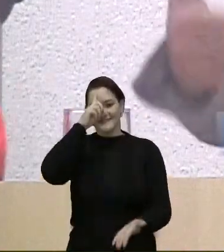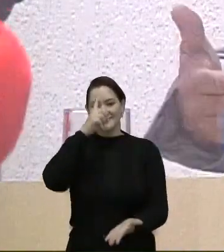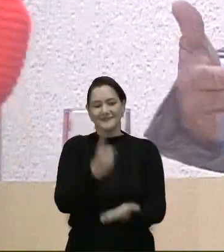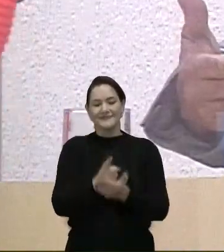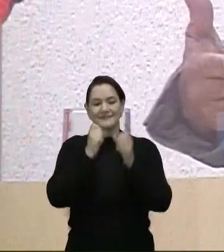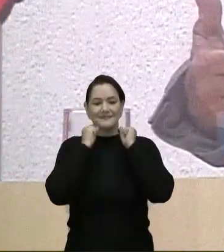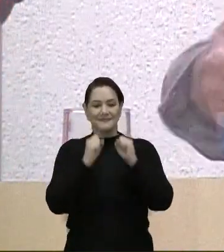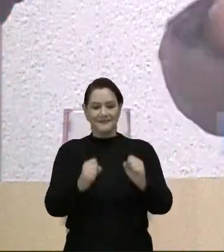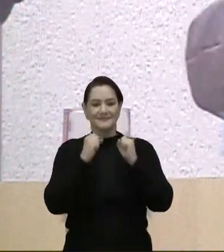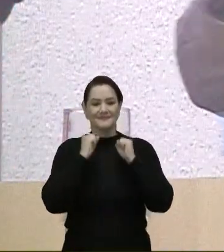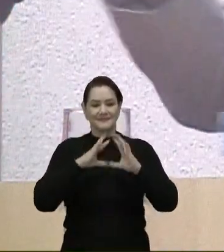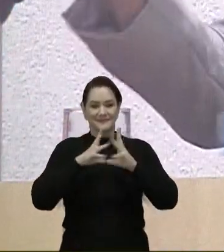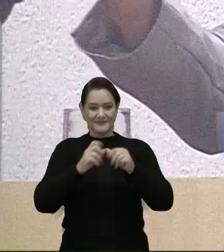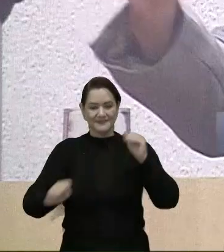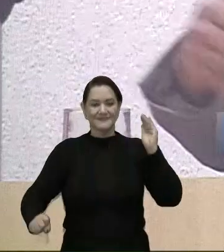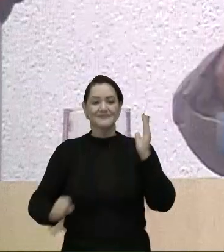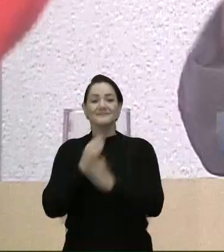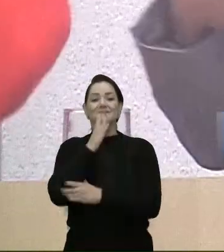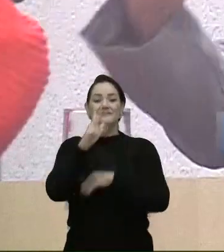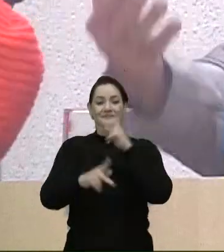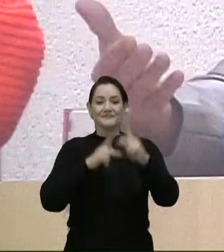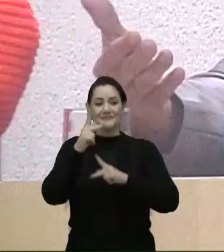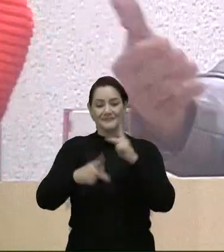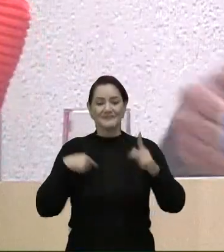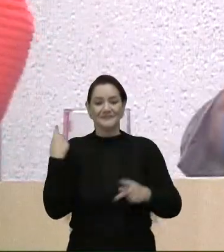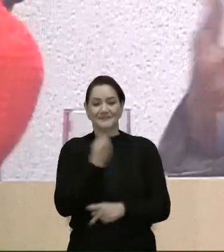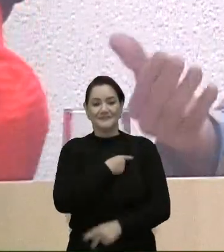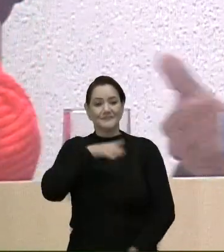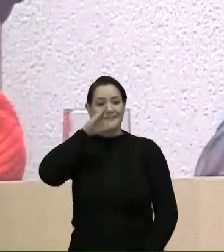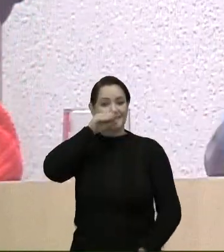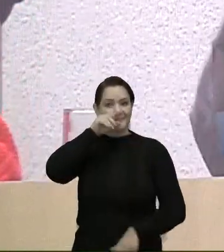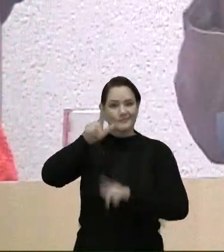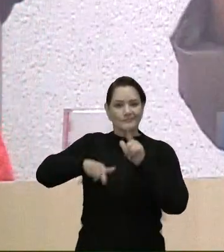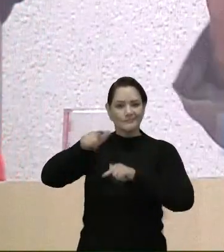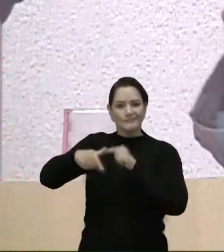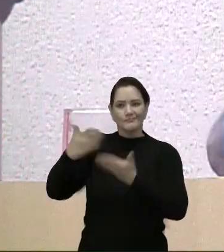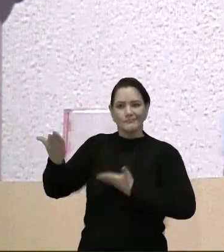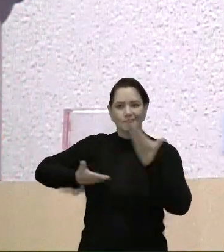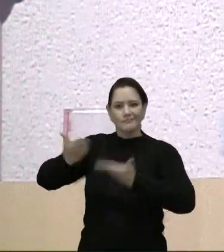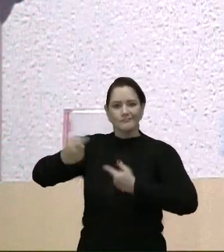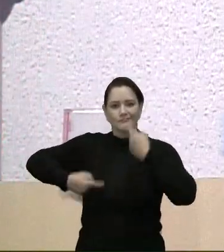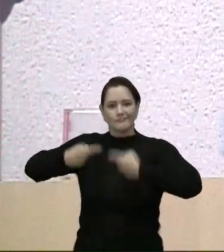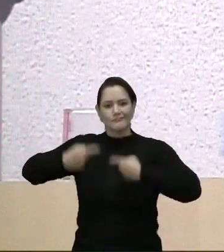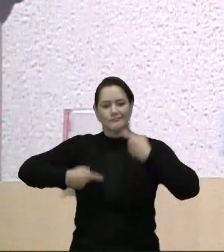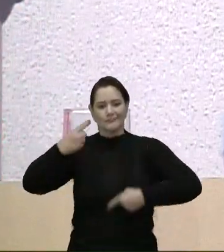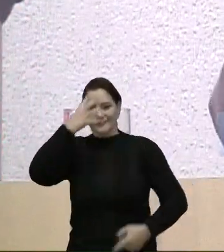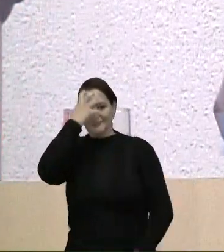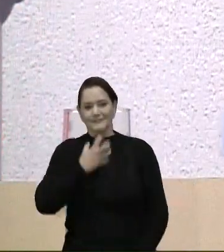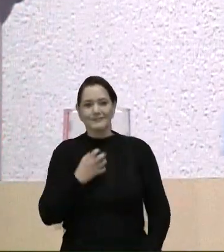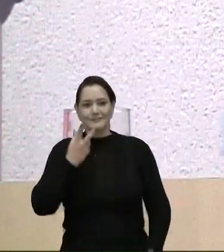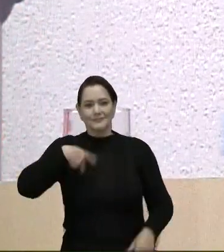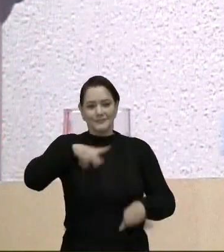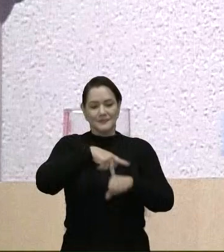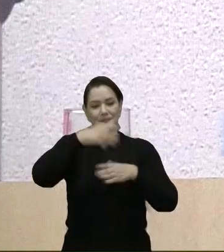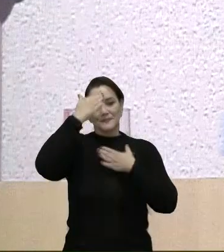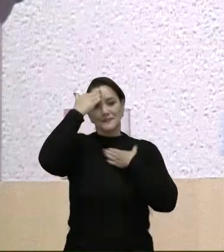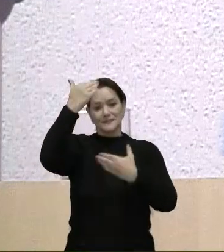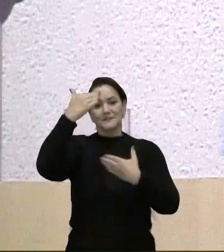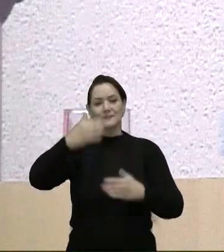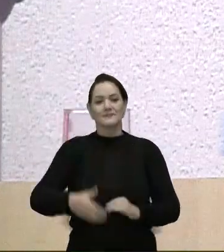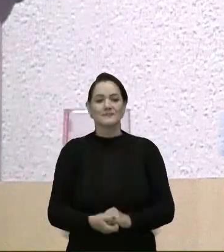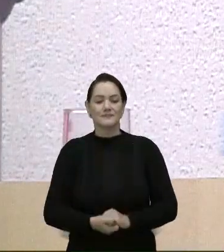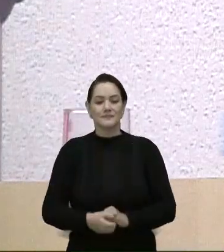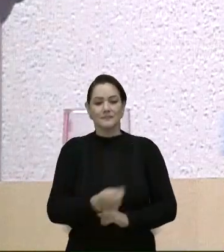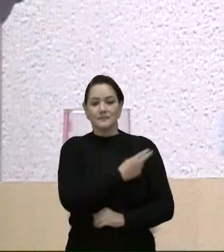dono de tudo o que acontece. Tudo isso aqui é do povo. Nós somos empregados. Estamos aqui para dar política pública séria nesse país. Quero agradecer,